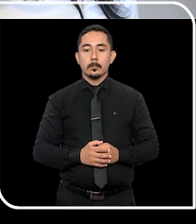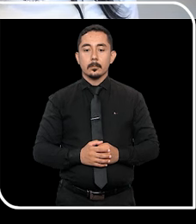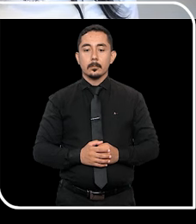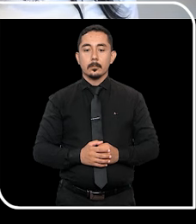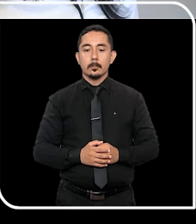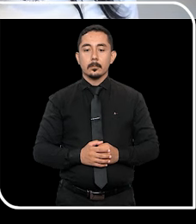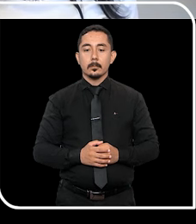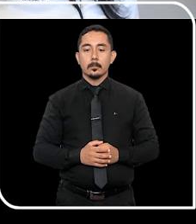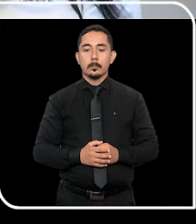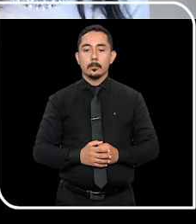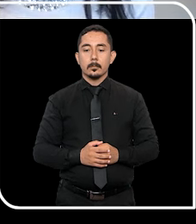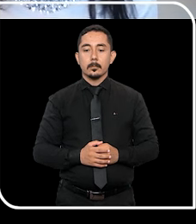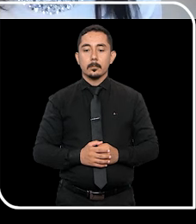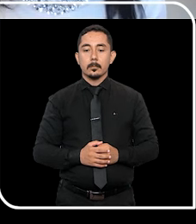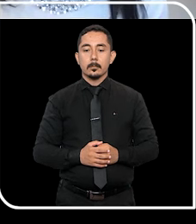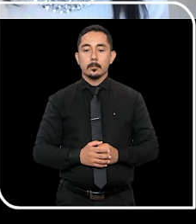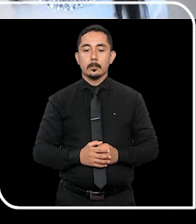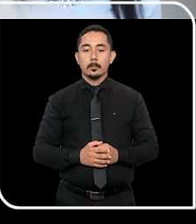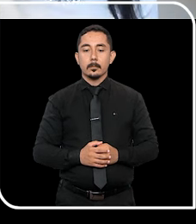Ely